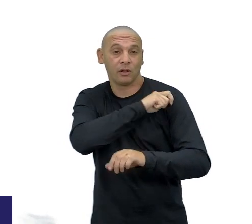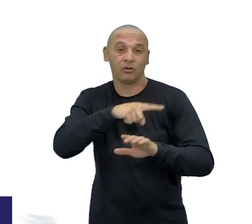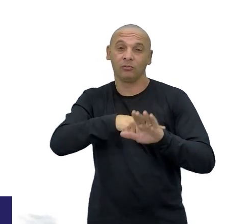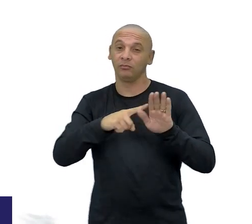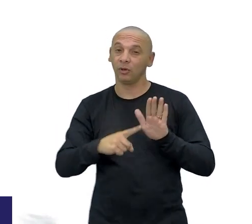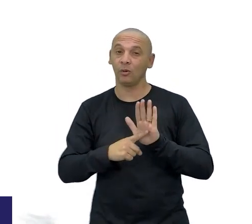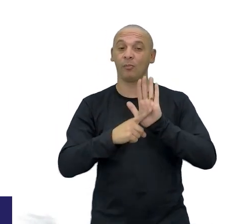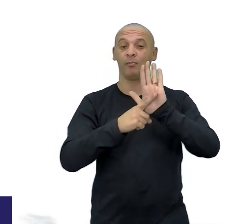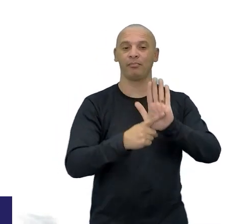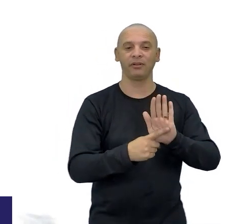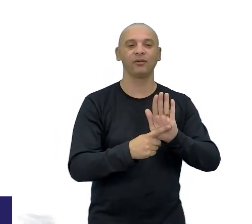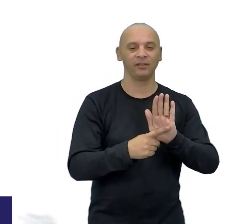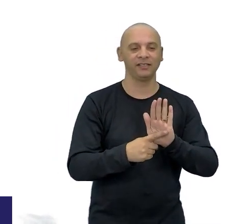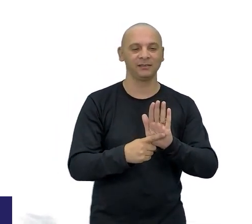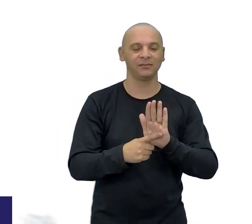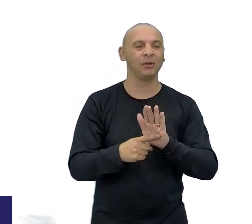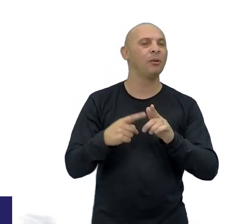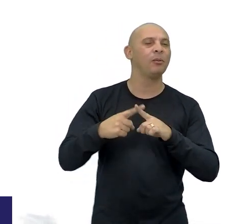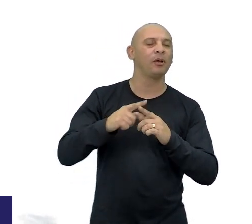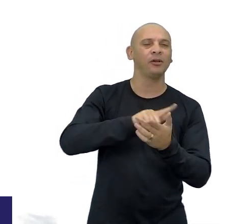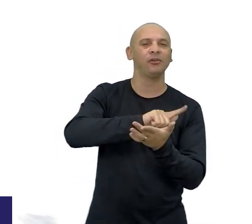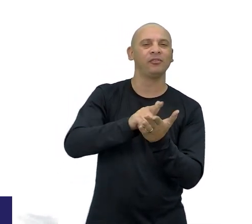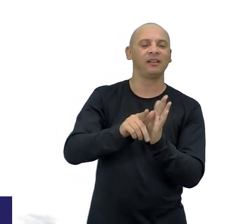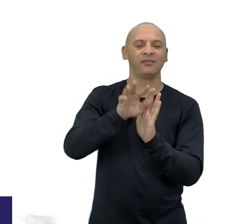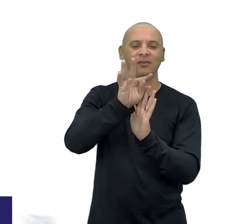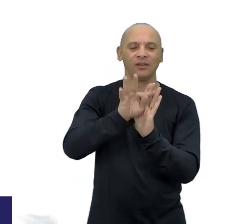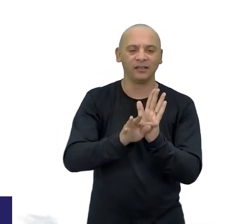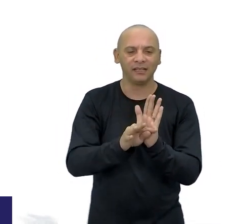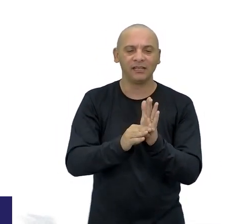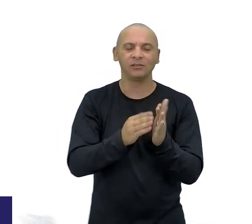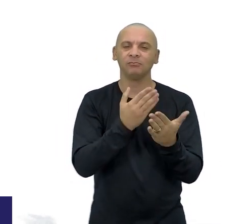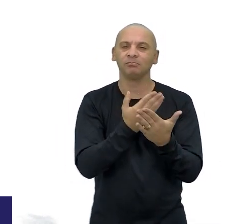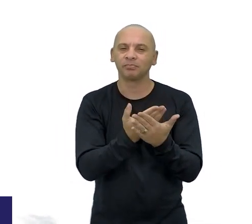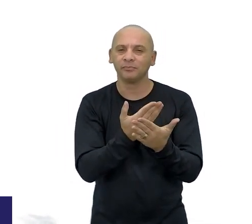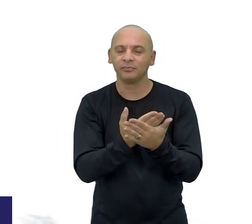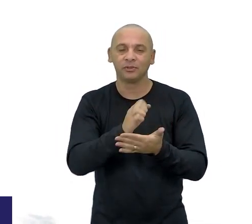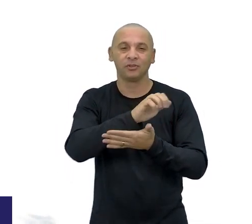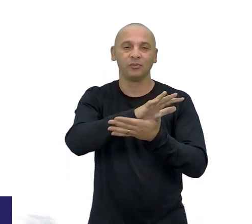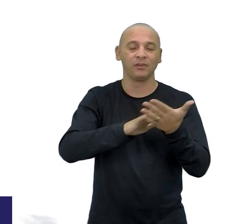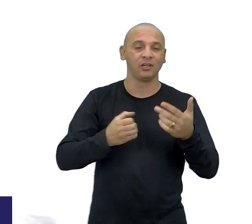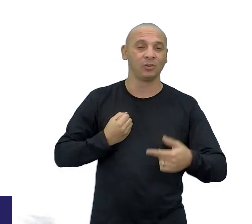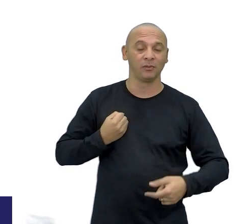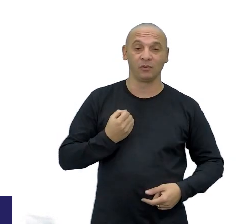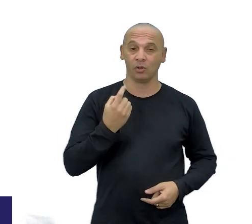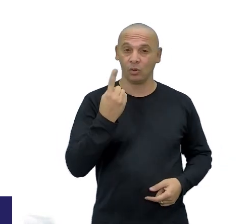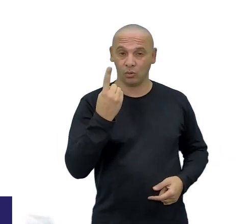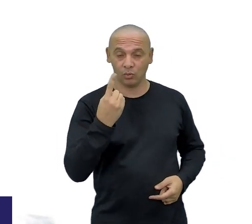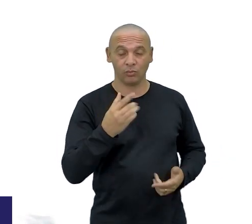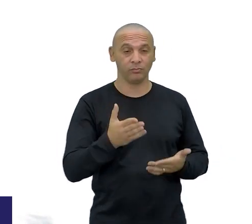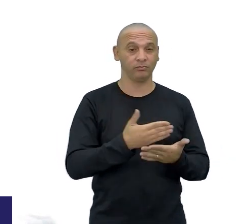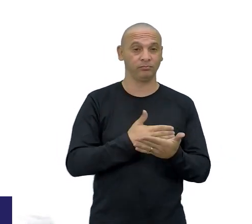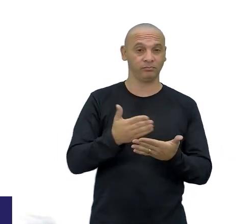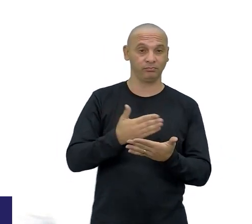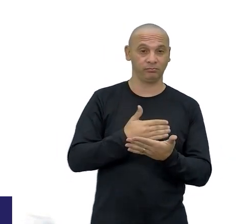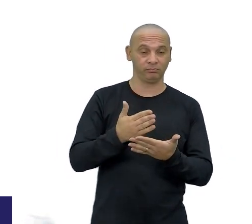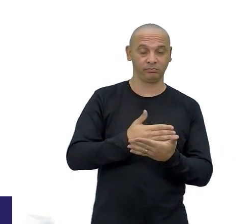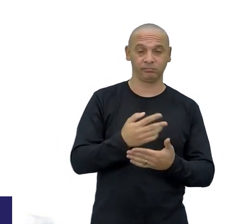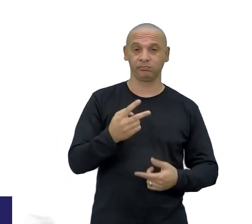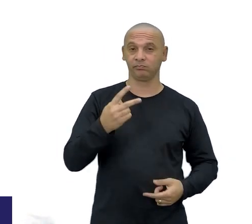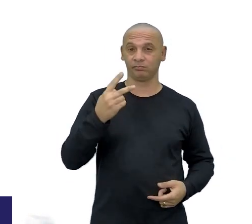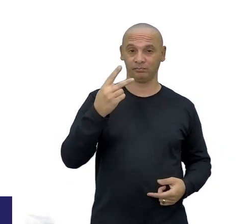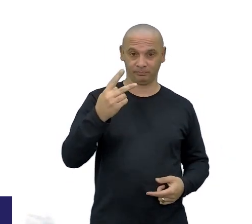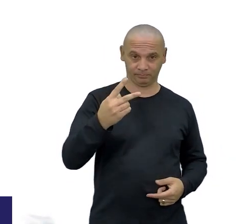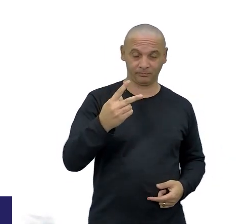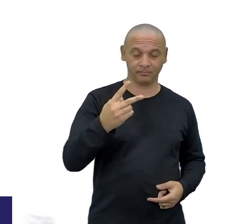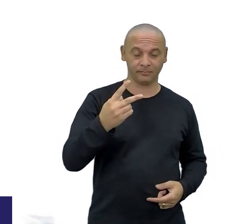e potencializar o protagonismo dos estudantes a partir dos gêneros textuais da sequência de atividade 1,